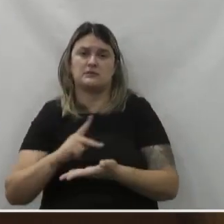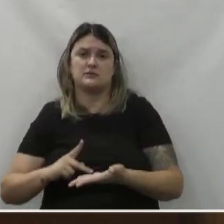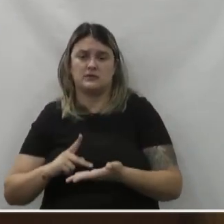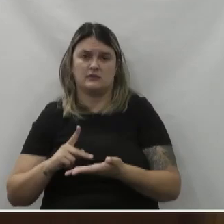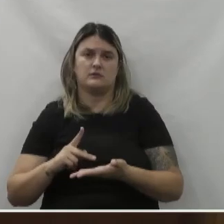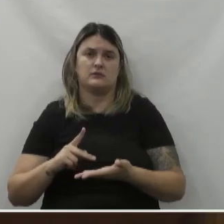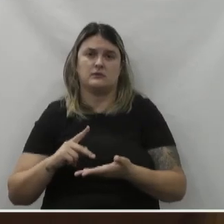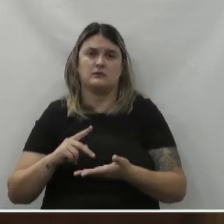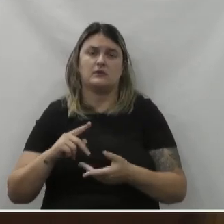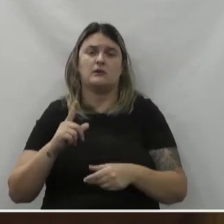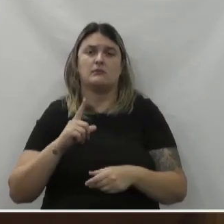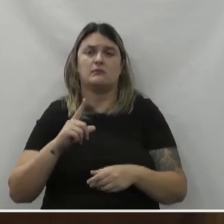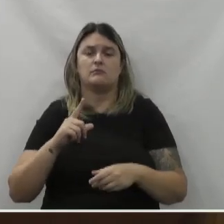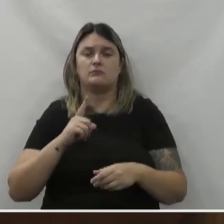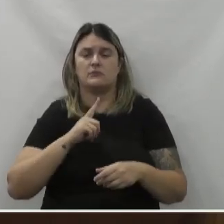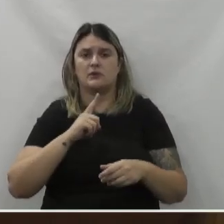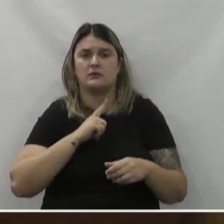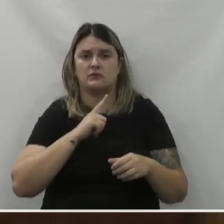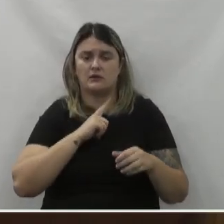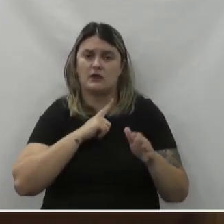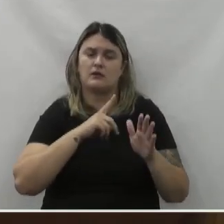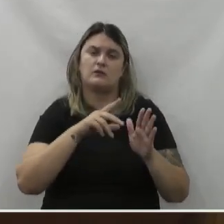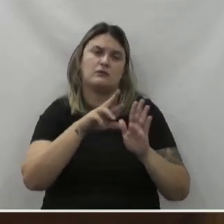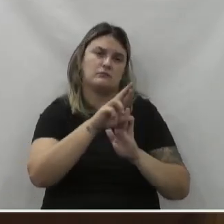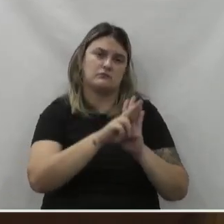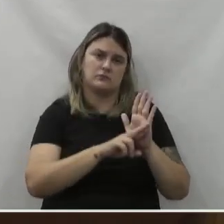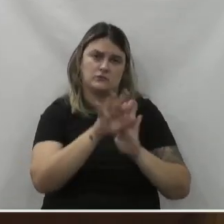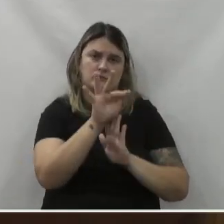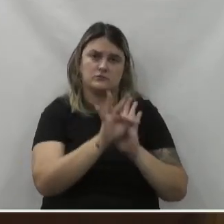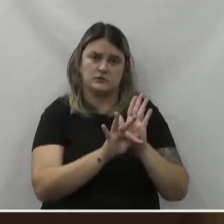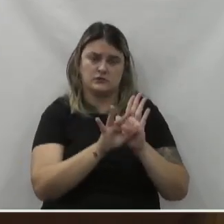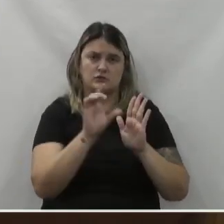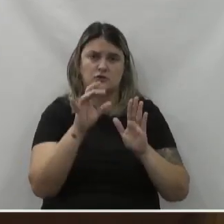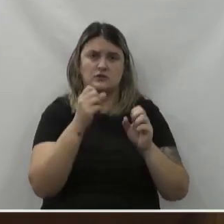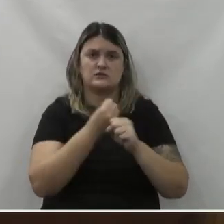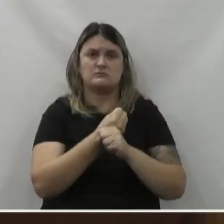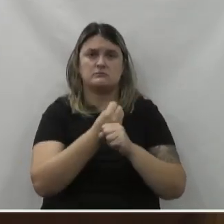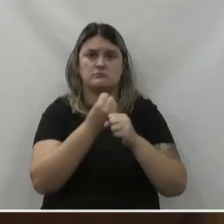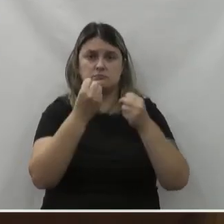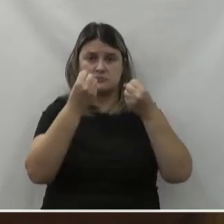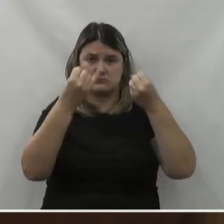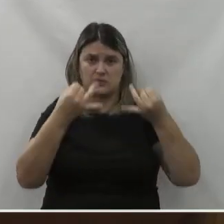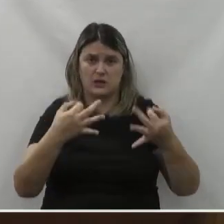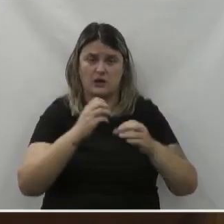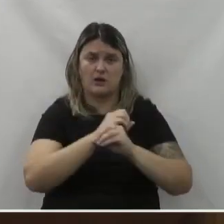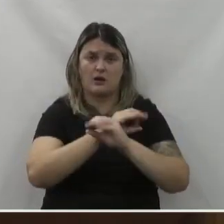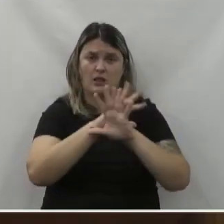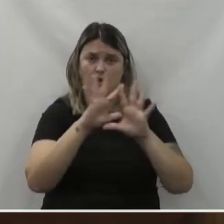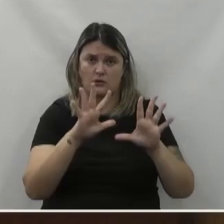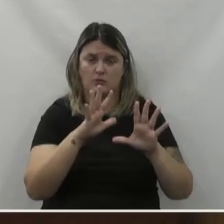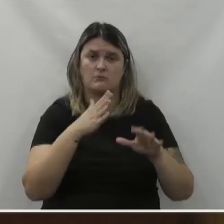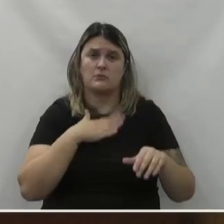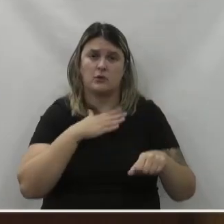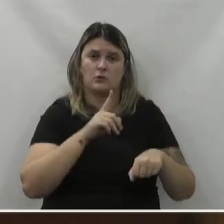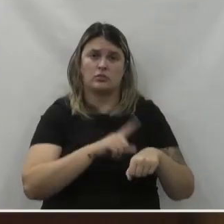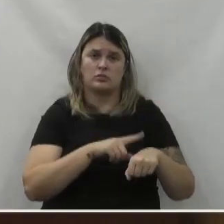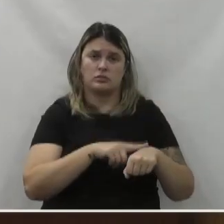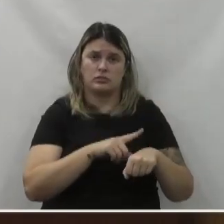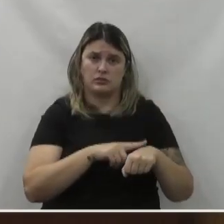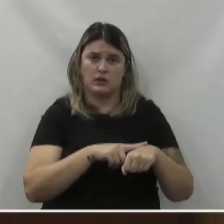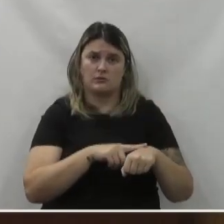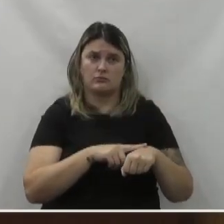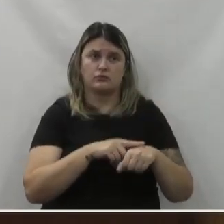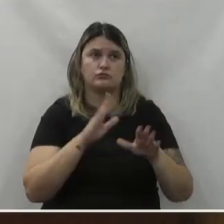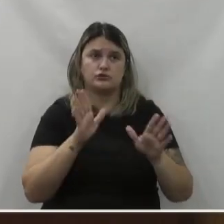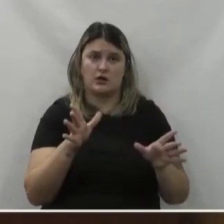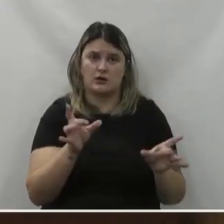vice-presidente acrescido pela resolução número 2/2019. Então, só para deixar bem claro, né, ao vereador, meu tempo lá, né, se for analisar,